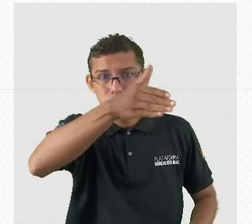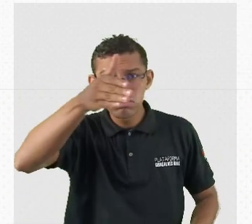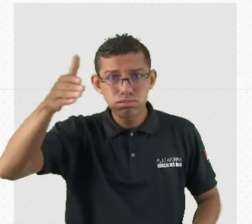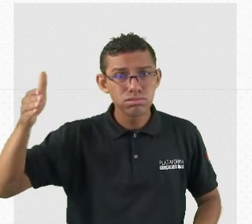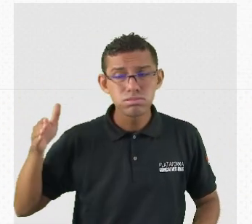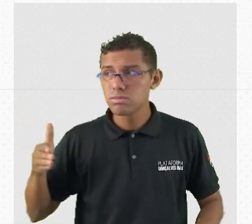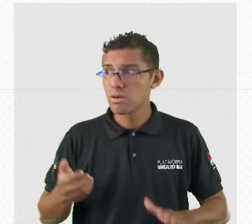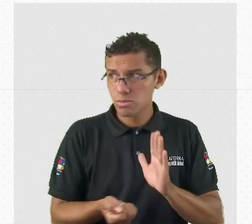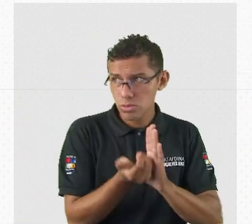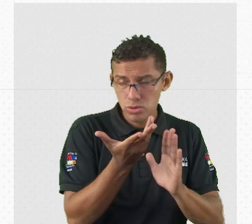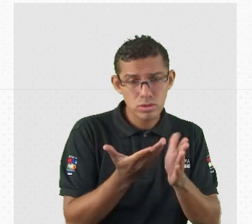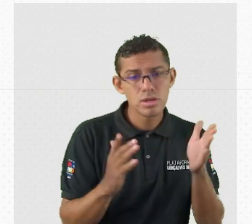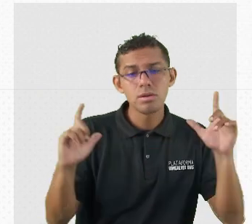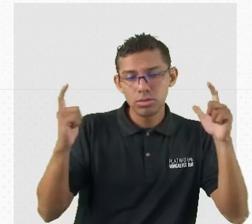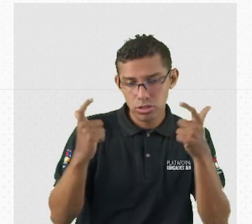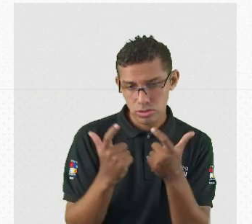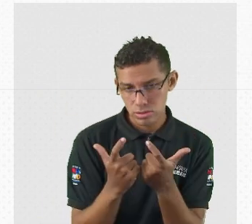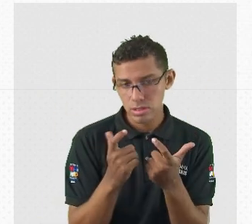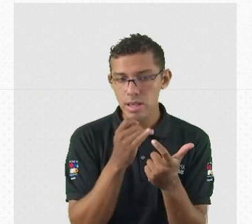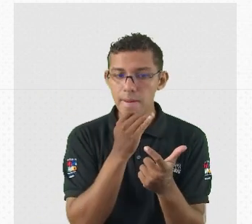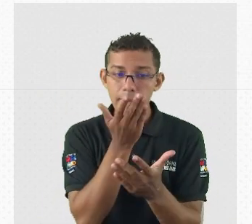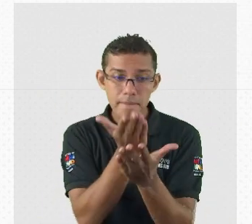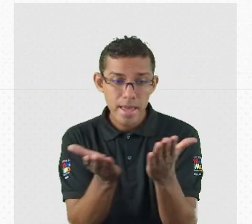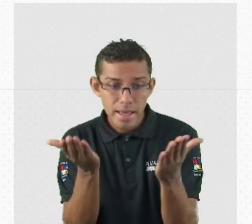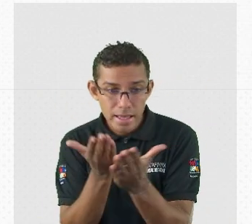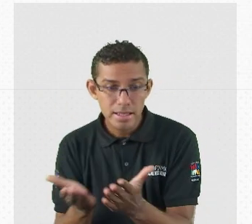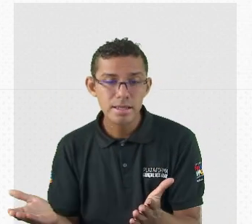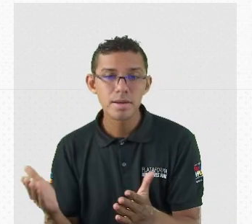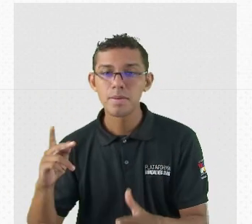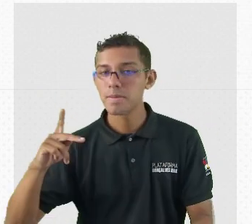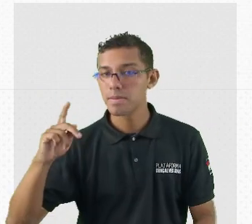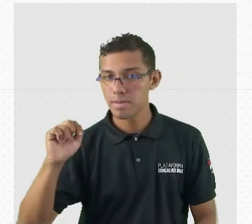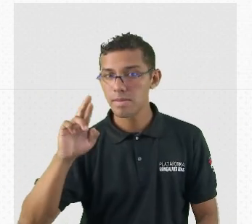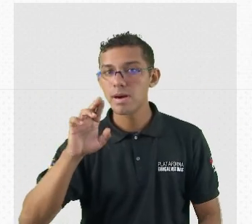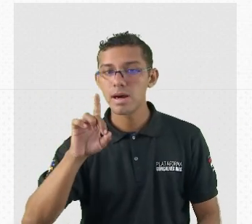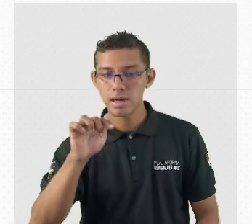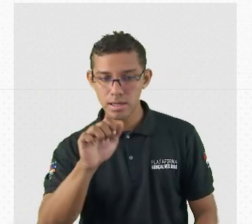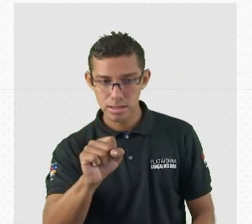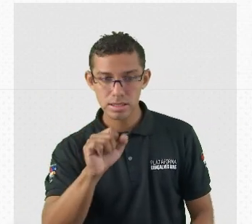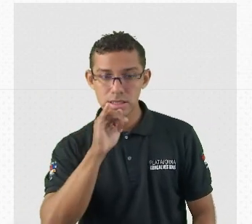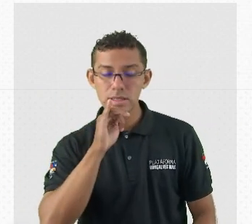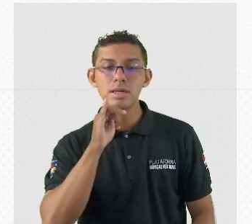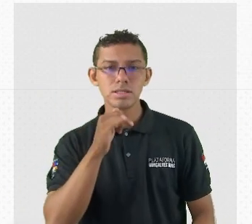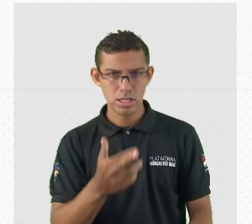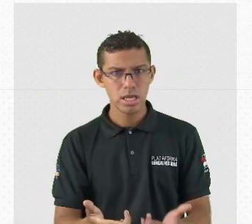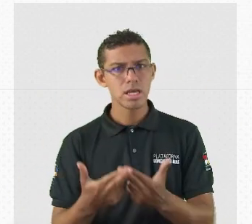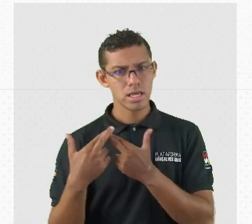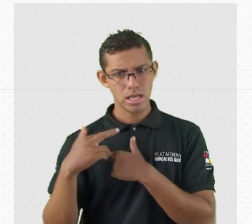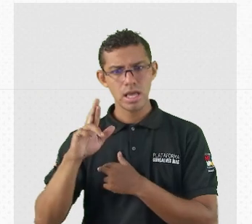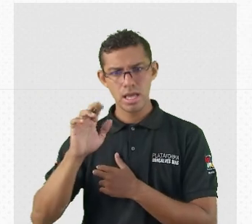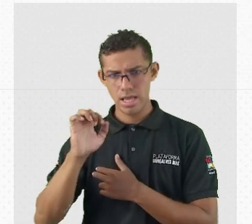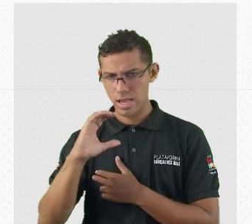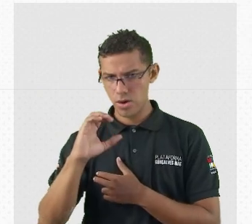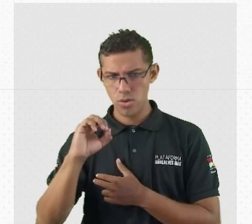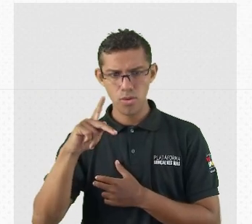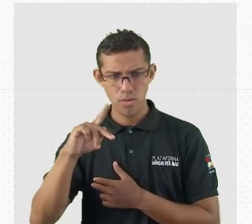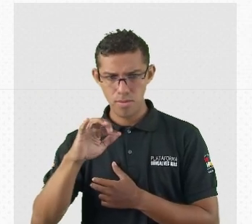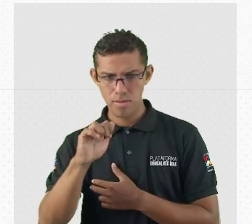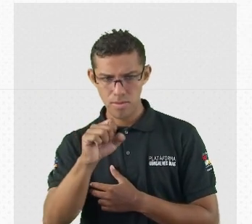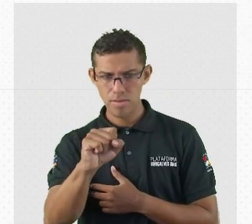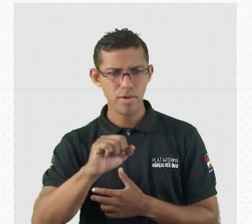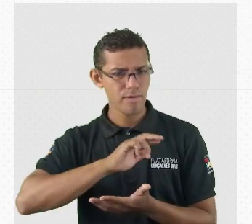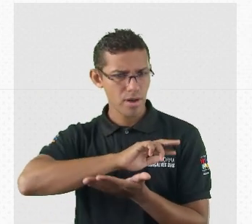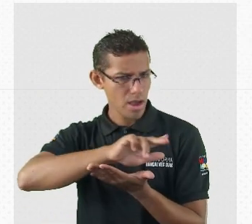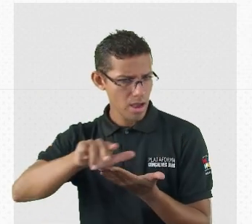processo produtivo, minimizando, por exemplo, perdas por paradas, tá, gente? Então, e há recompensa a esses trabalhadores que pensam, que fazem várias